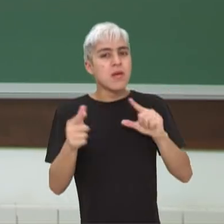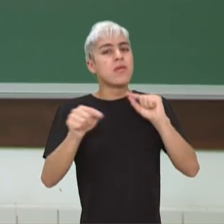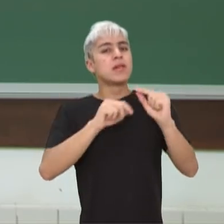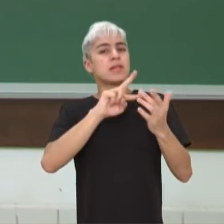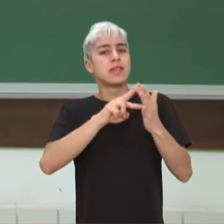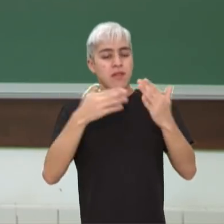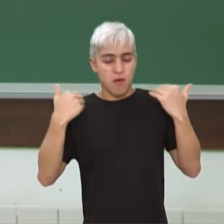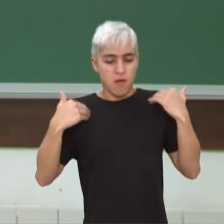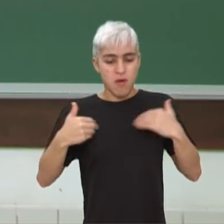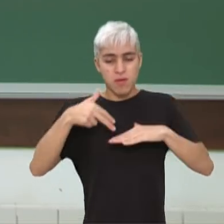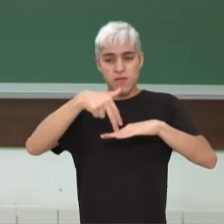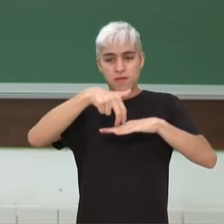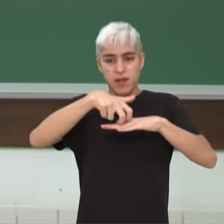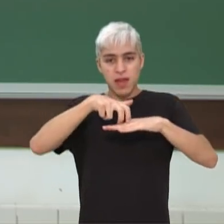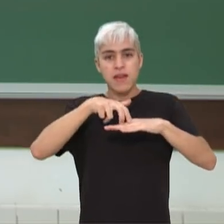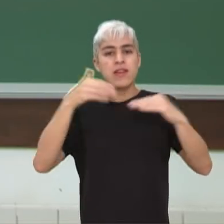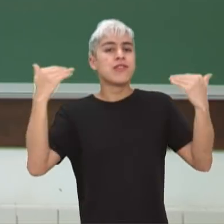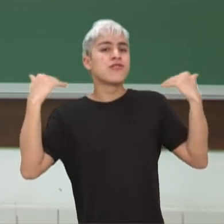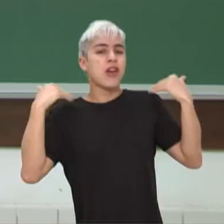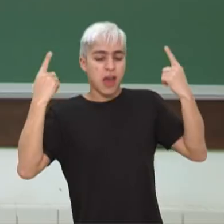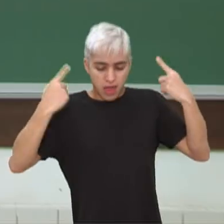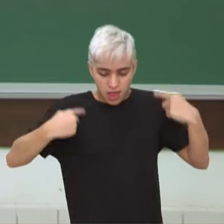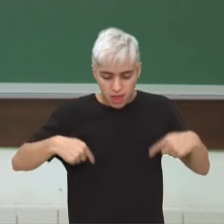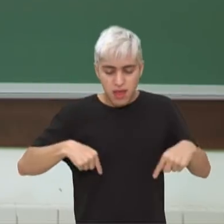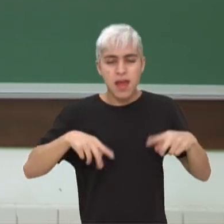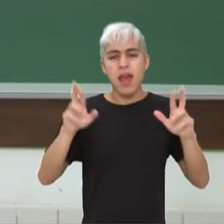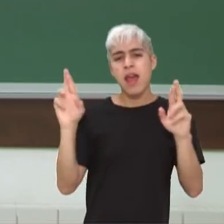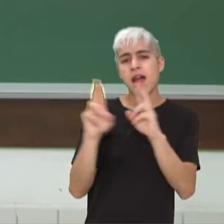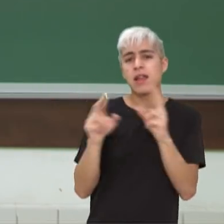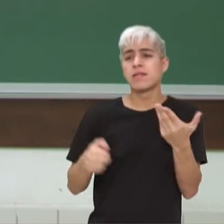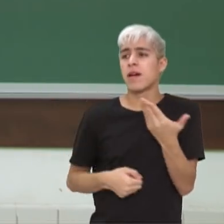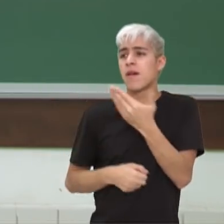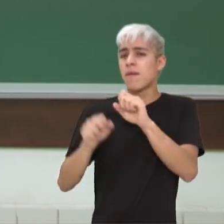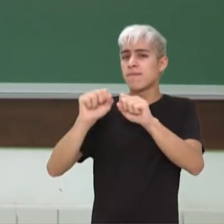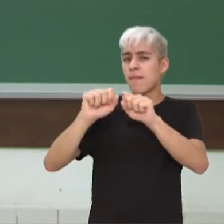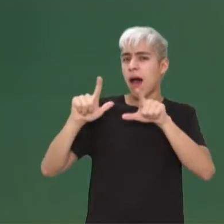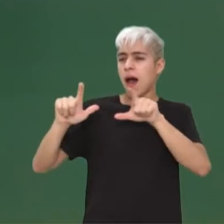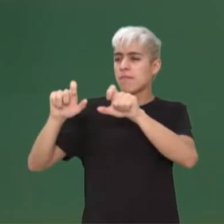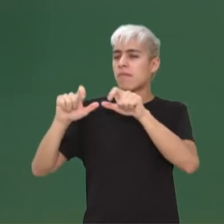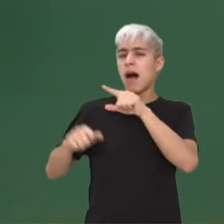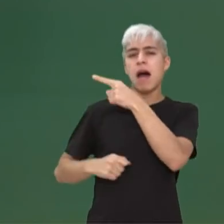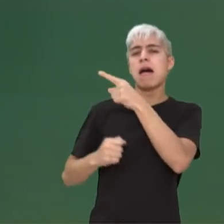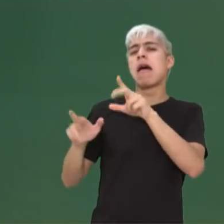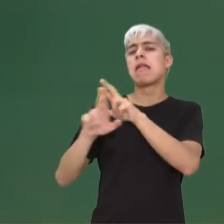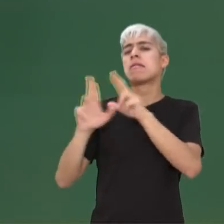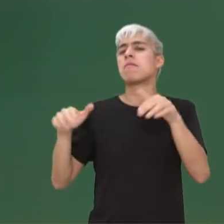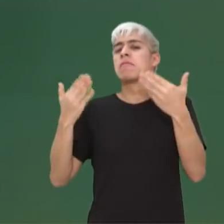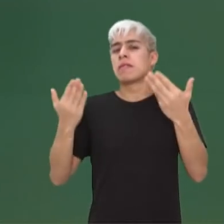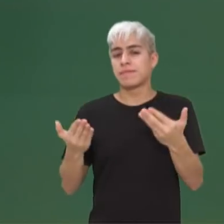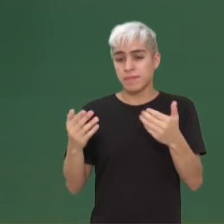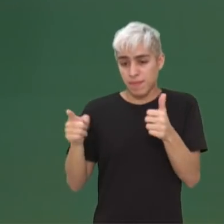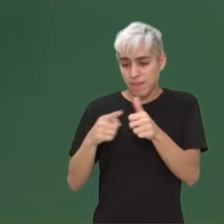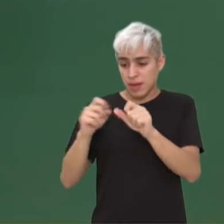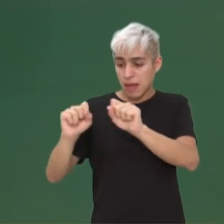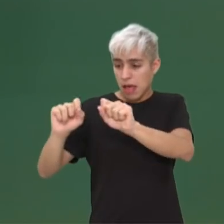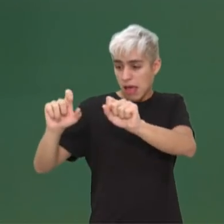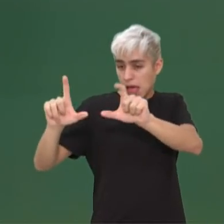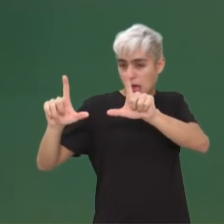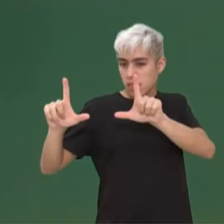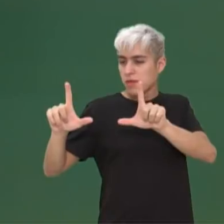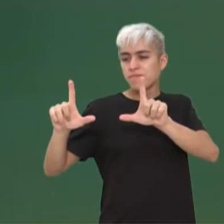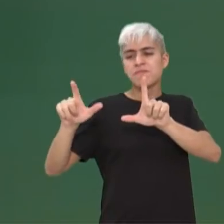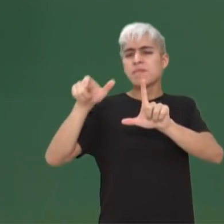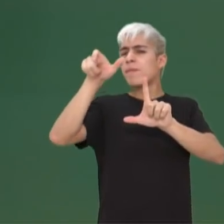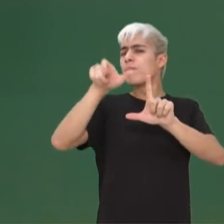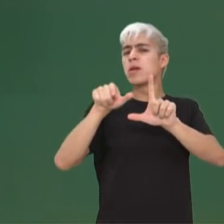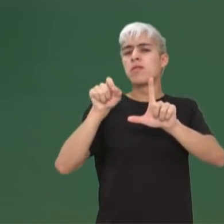e a ginástica de condicionamento tem a ver com as duas GIFs apresentadas aqui. Na primeira imagem, vocês percebam que a